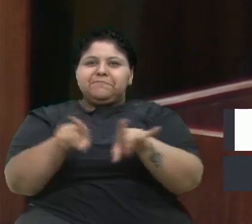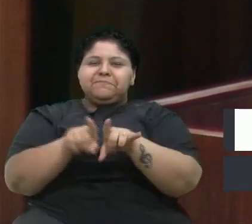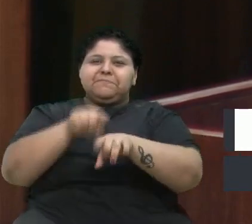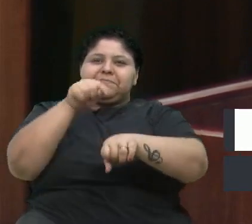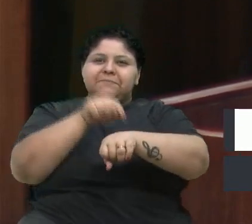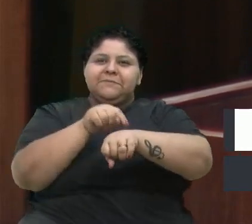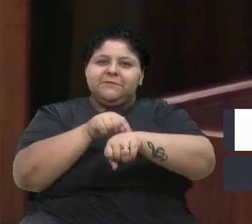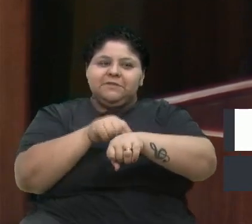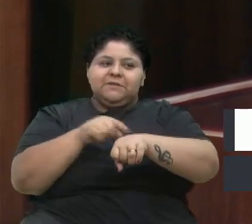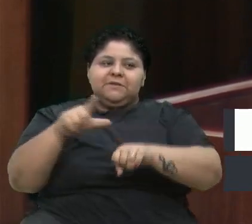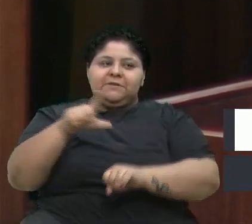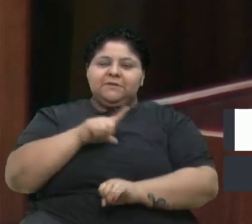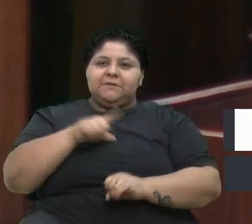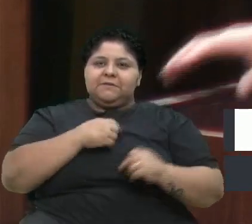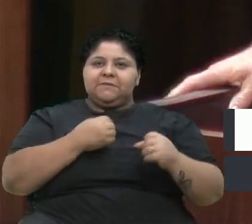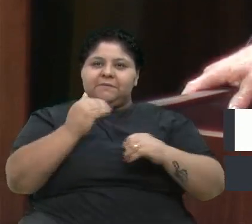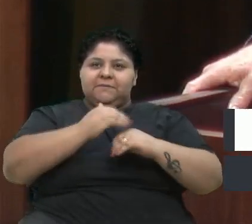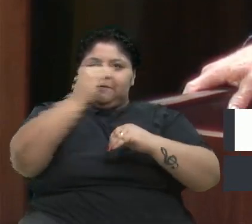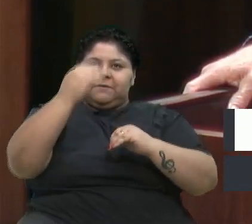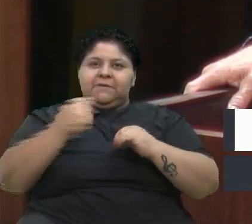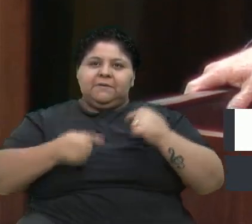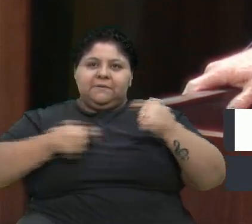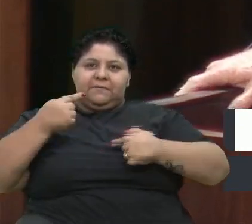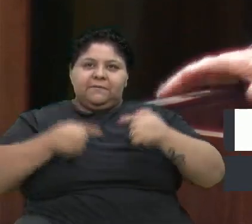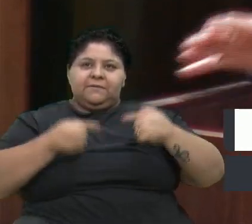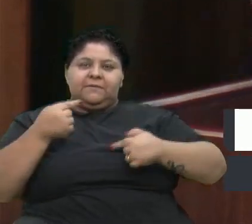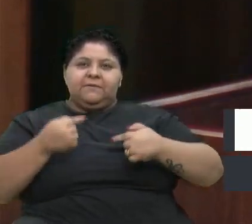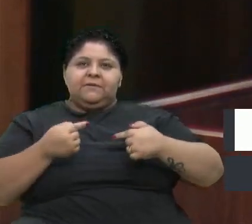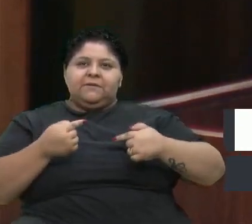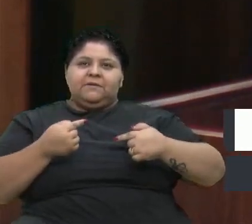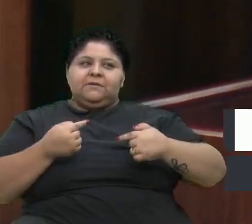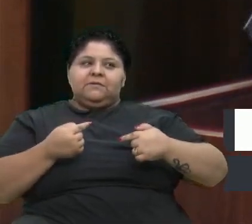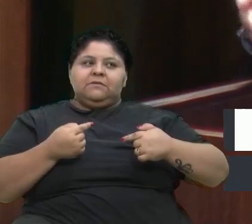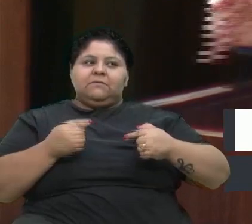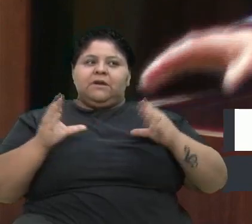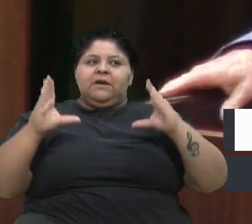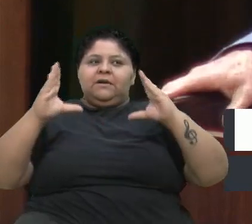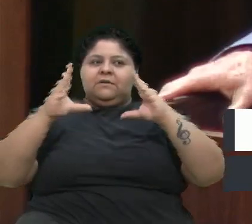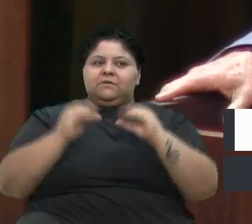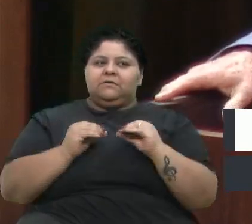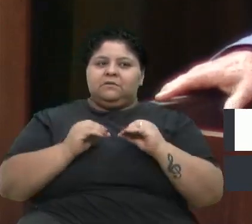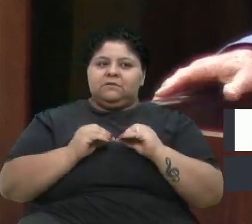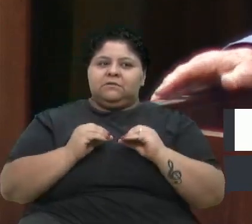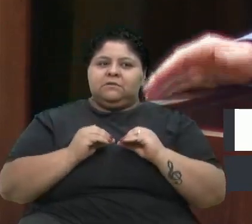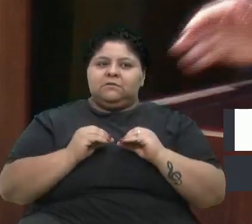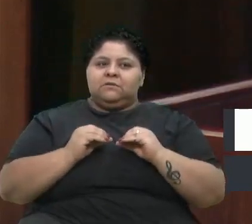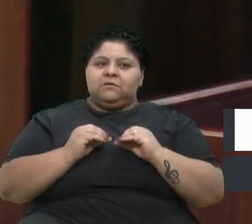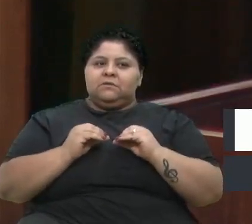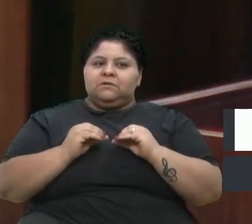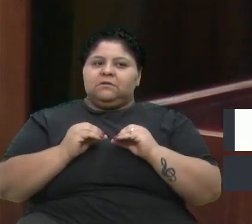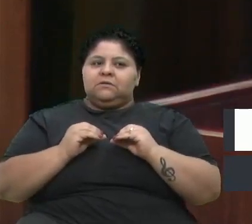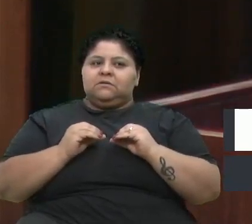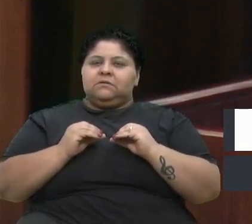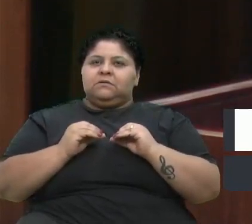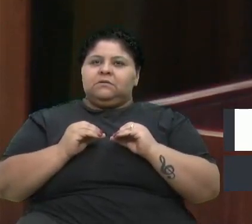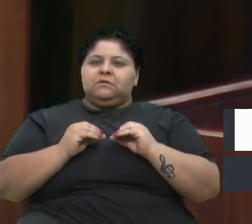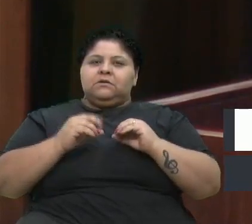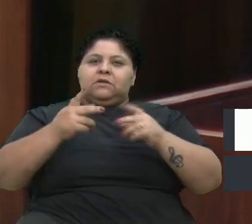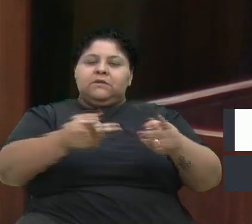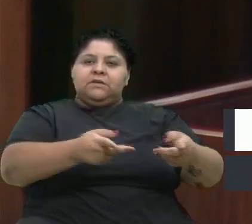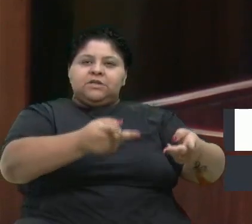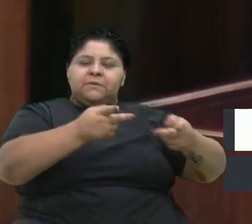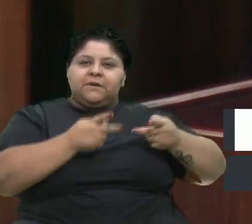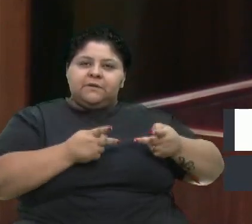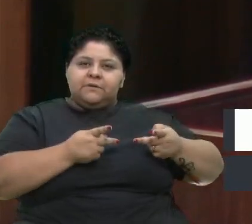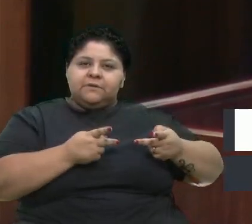certeza, teremos mais discussões futuras. E, à noite, na terça-feira, fui convidado, estive presente